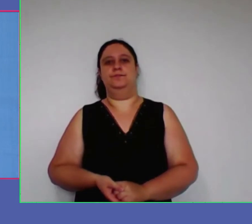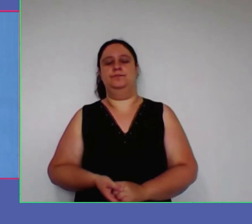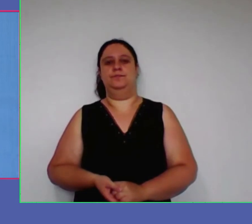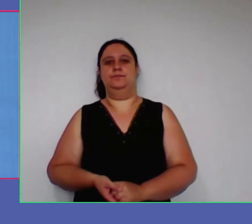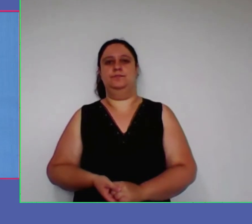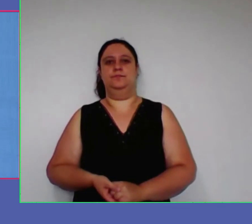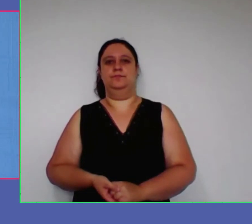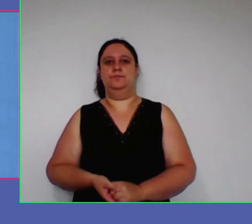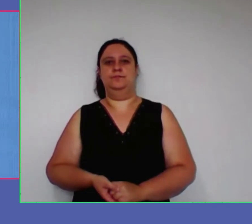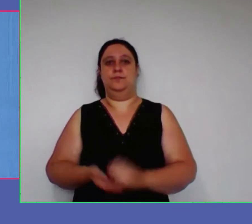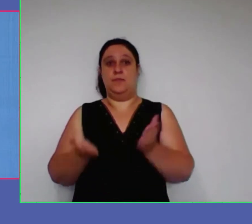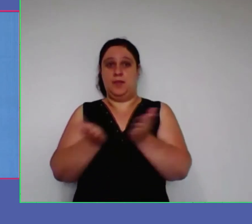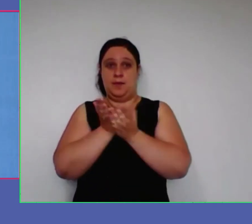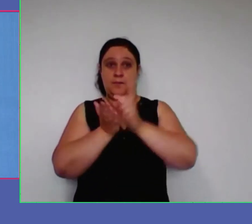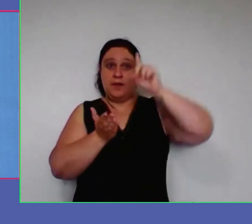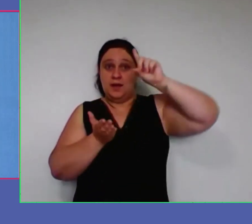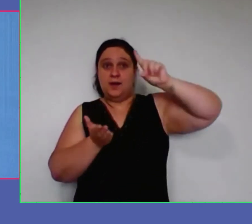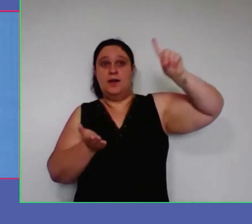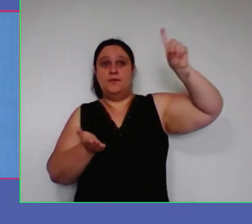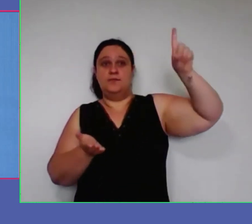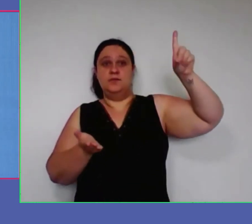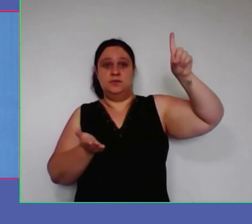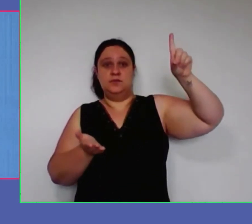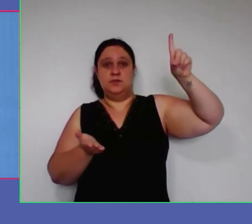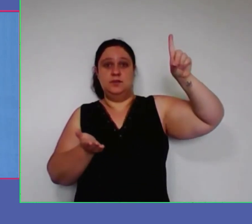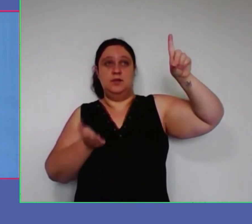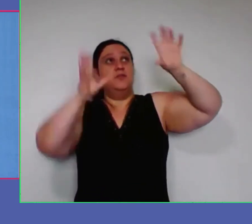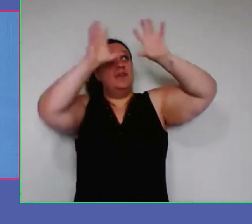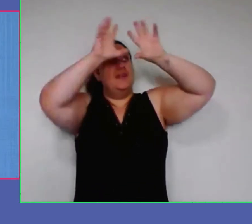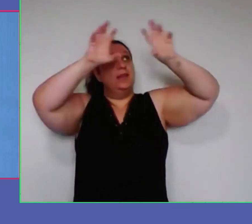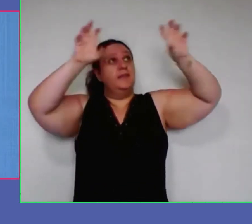céu é dos meus pés.